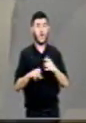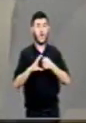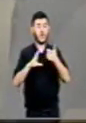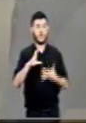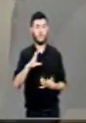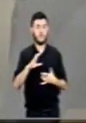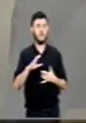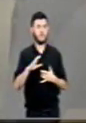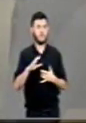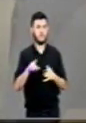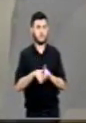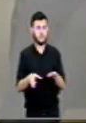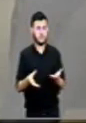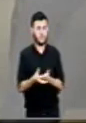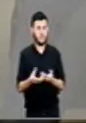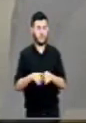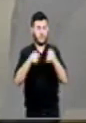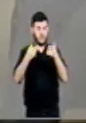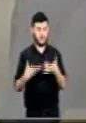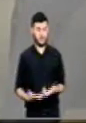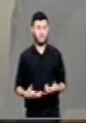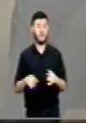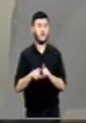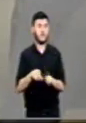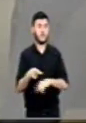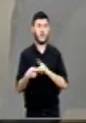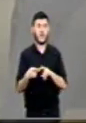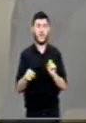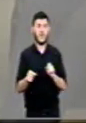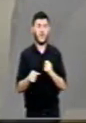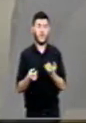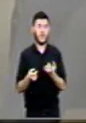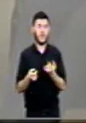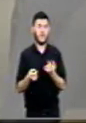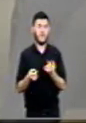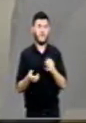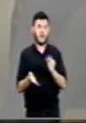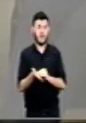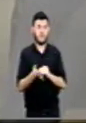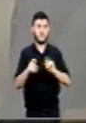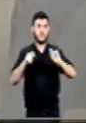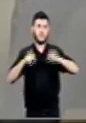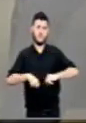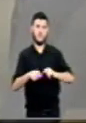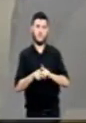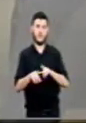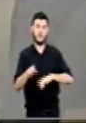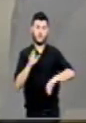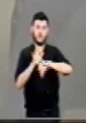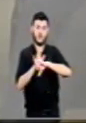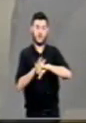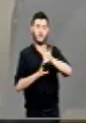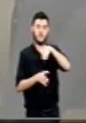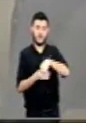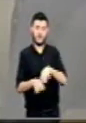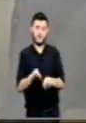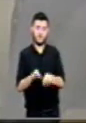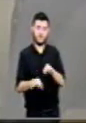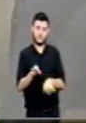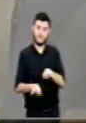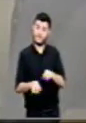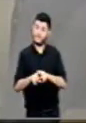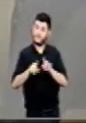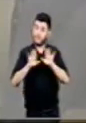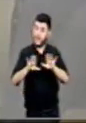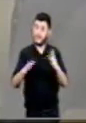penais, seja pela impossibilidade do crime de obstrução de justiça. O que se viu, na verdade,